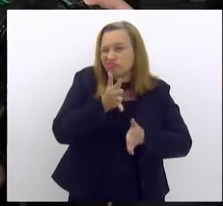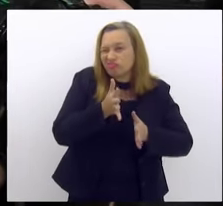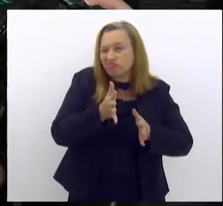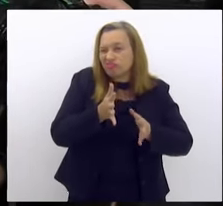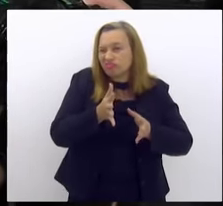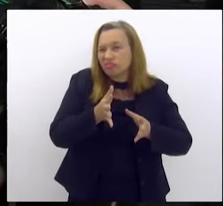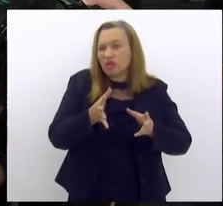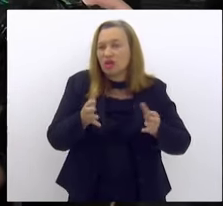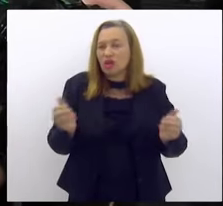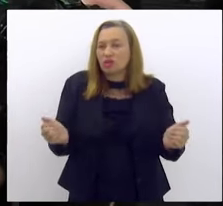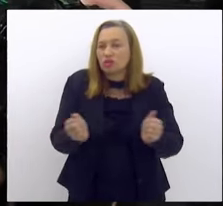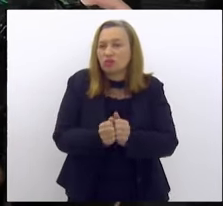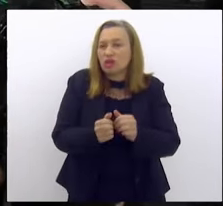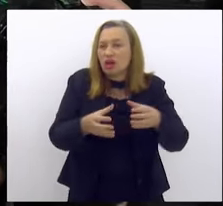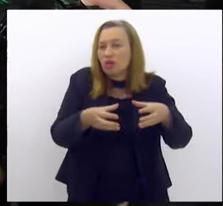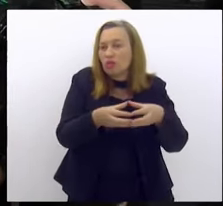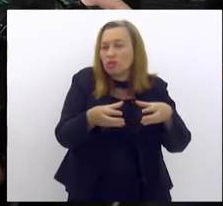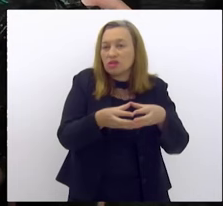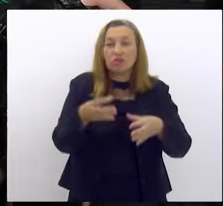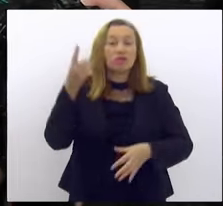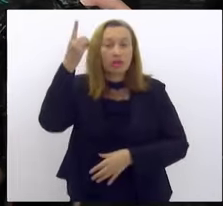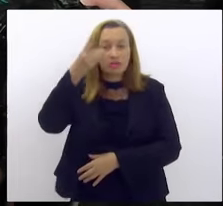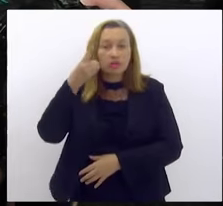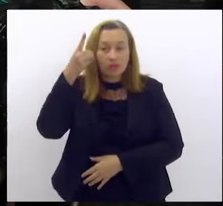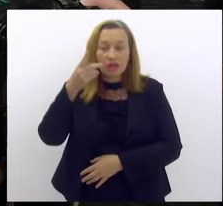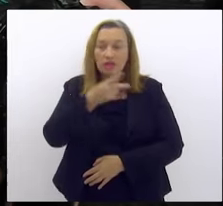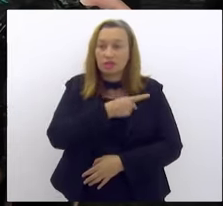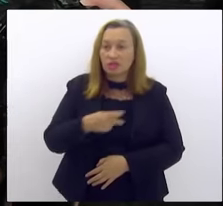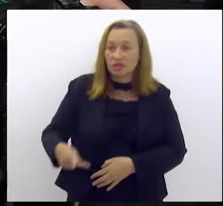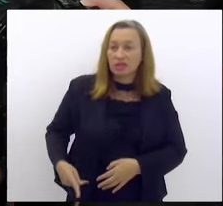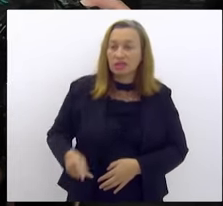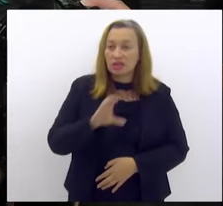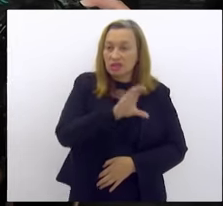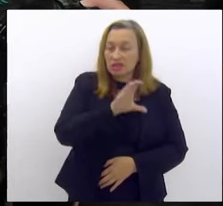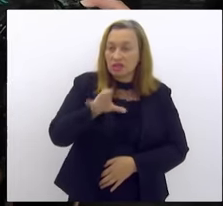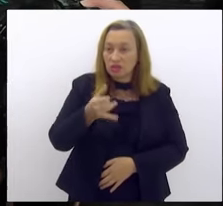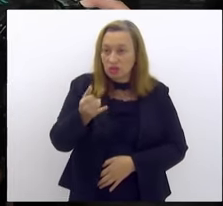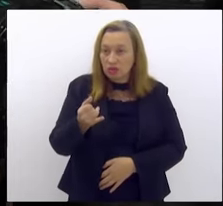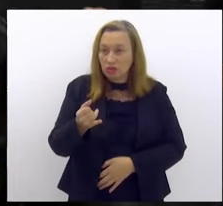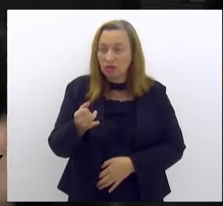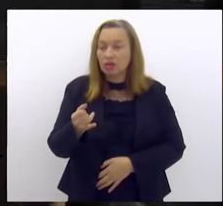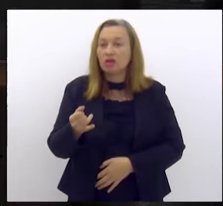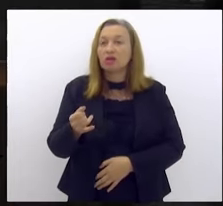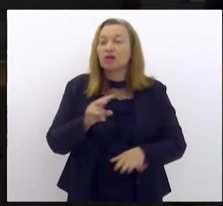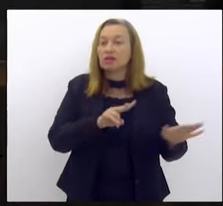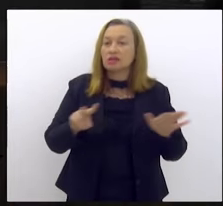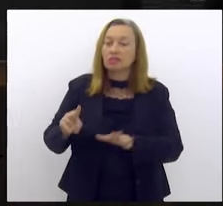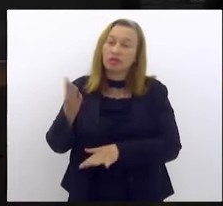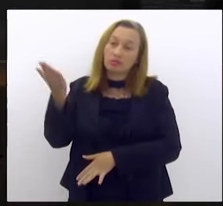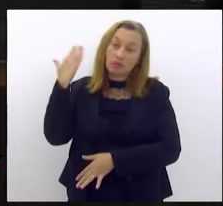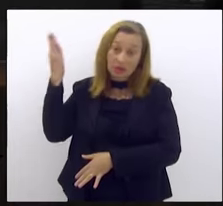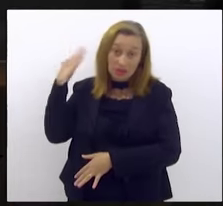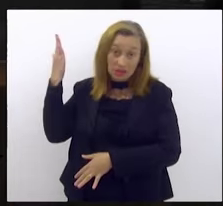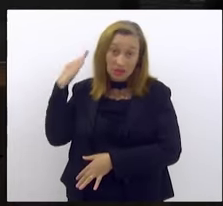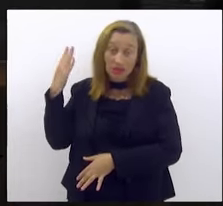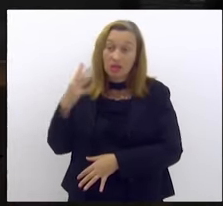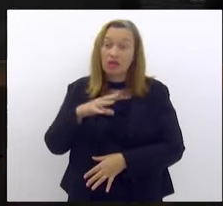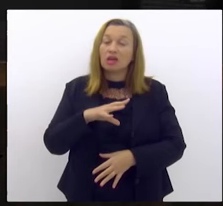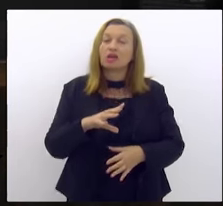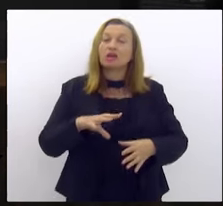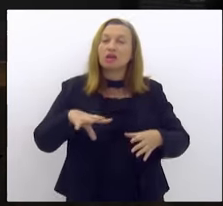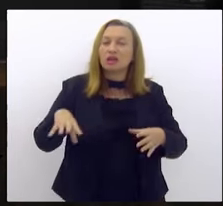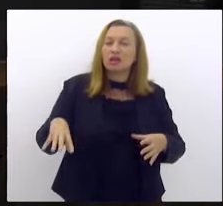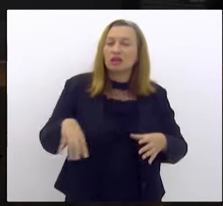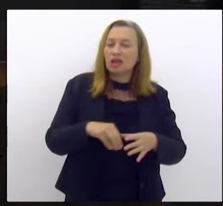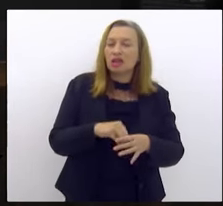comissões, deputado e presidente da CCJ Amorim, como foi da semana passada, e dentro de um campo de